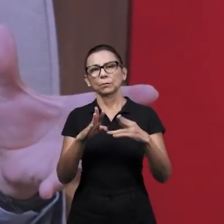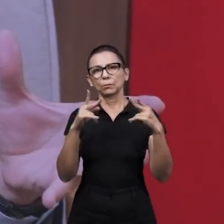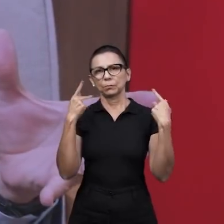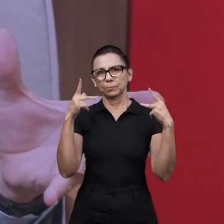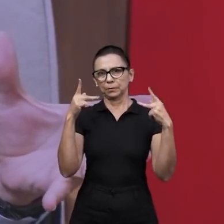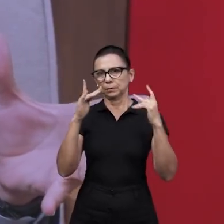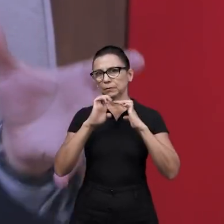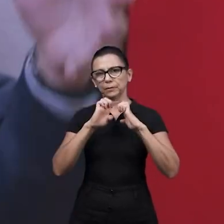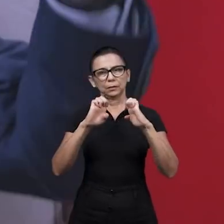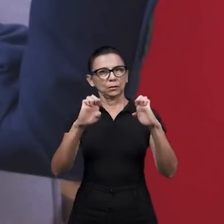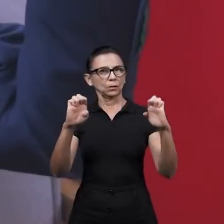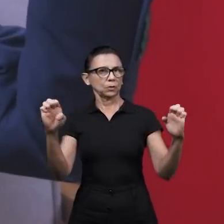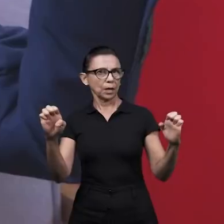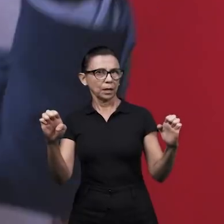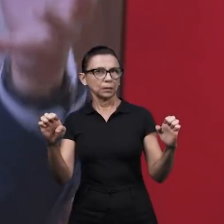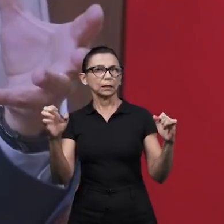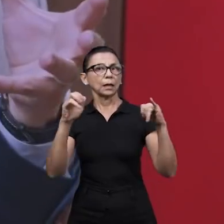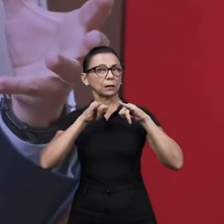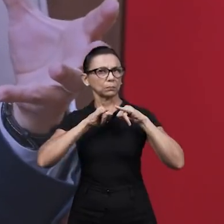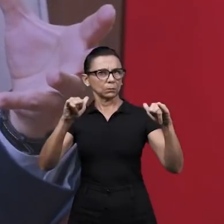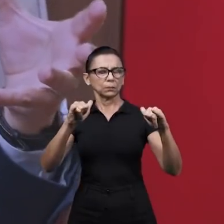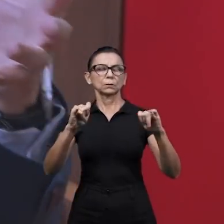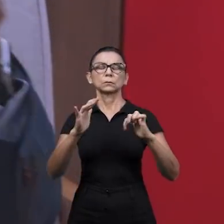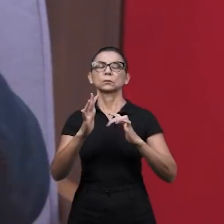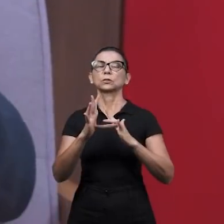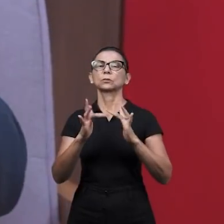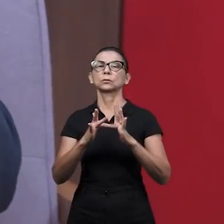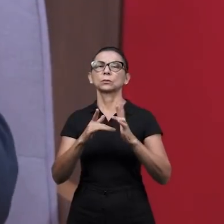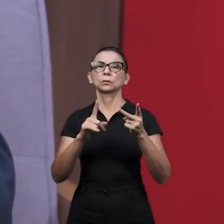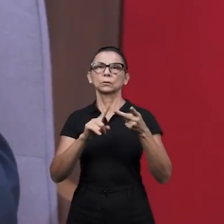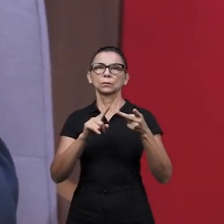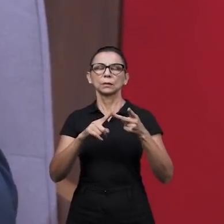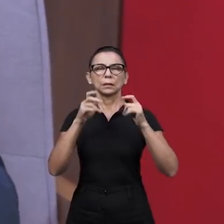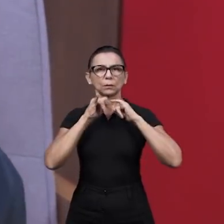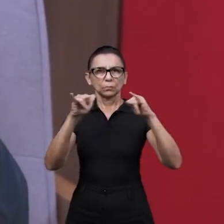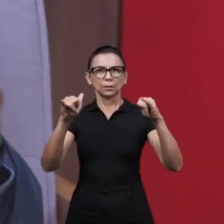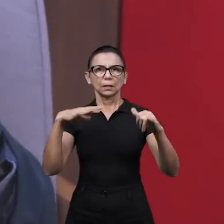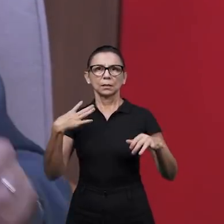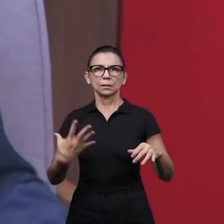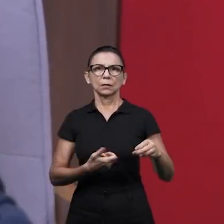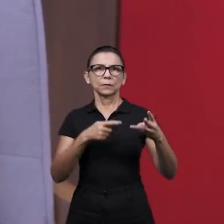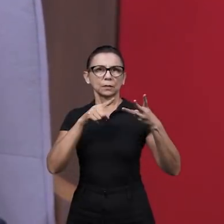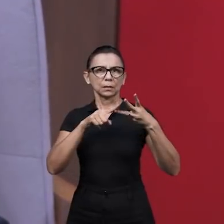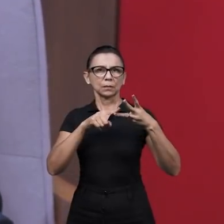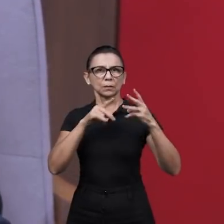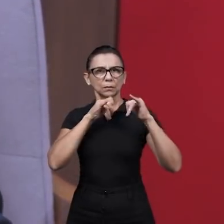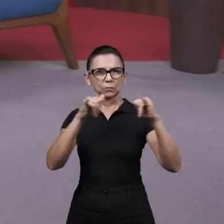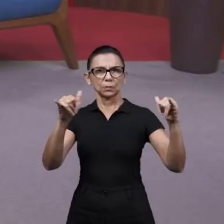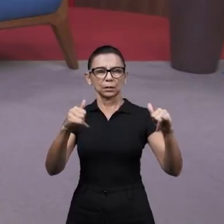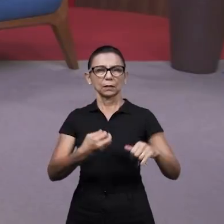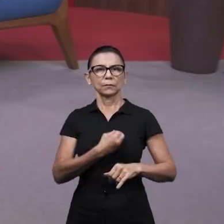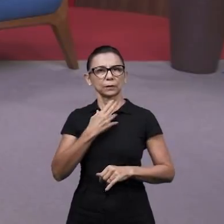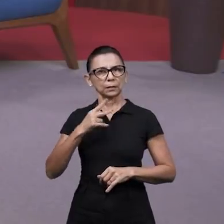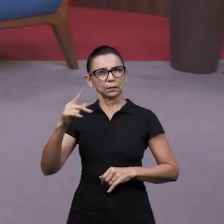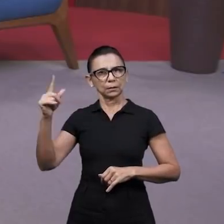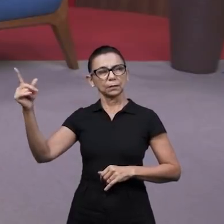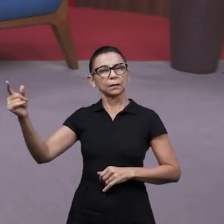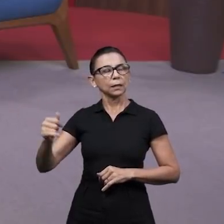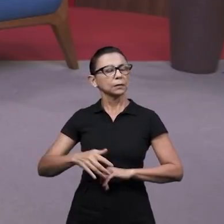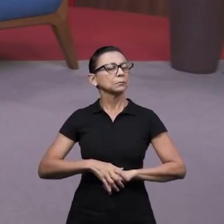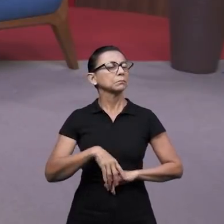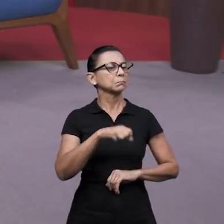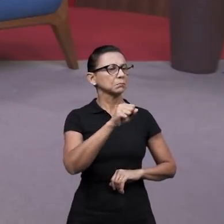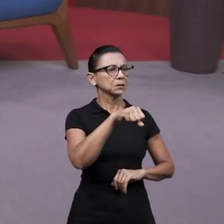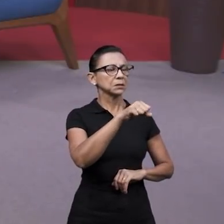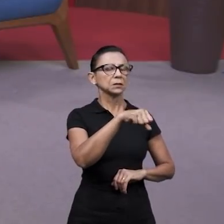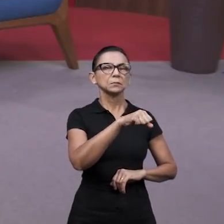do Evangelho, que é anunciar Jesus, que é anunciar a salvação e a vida eterna para o homem. É exatamente,